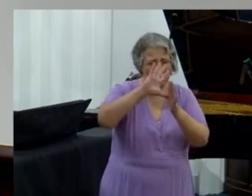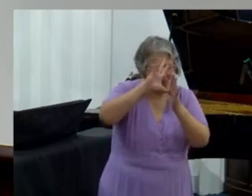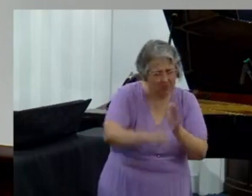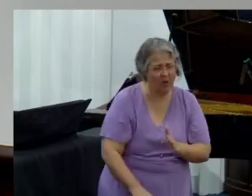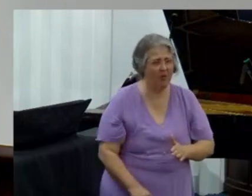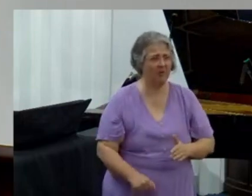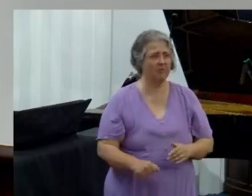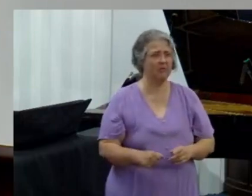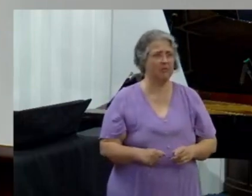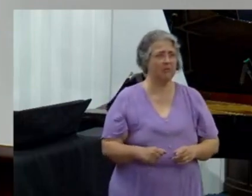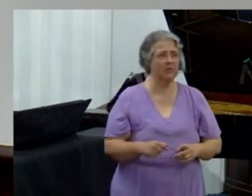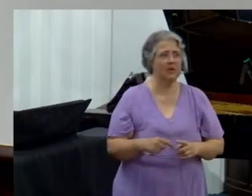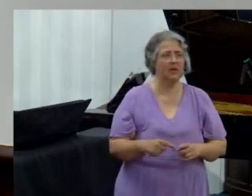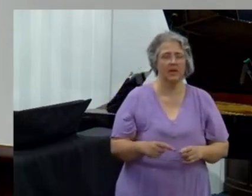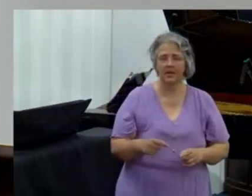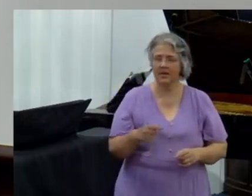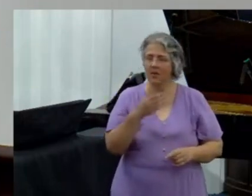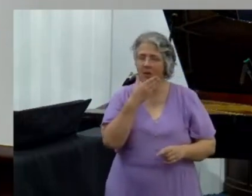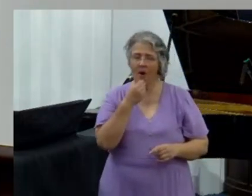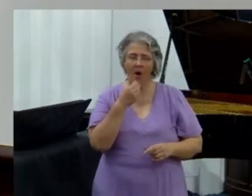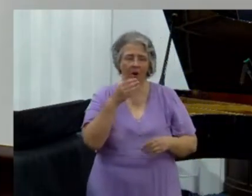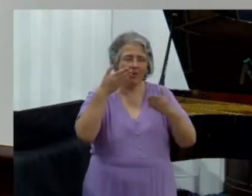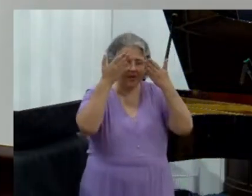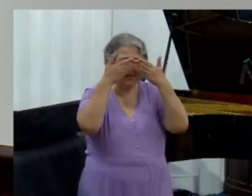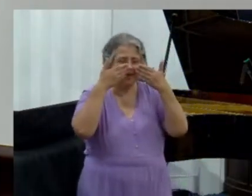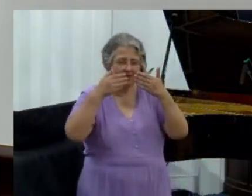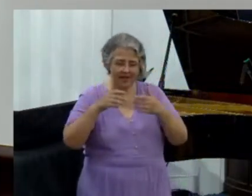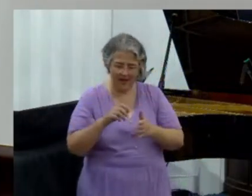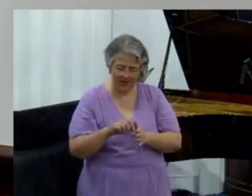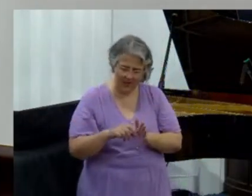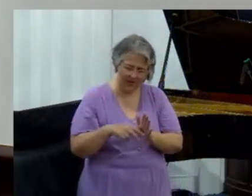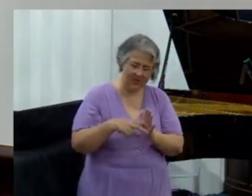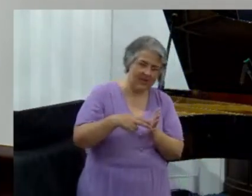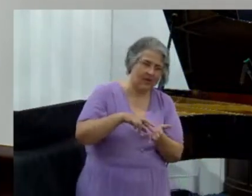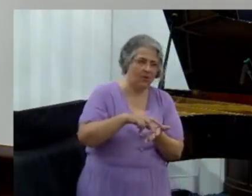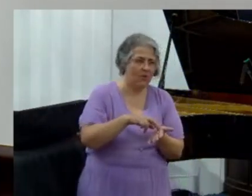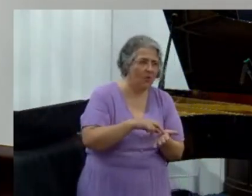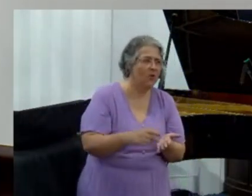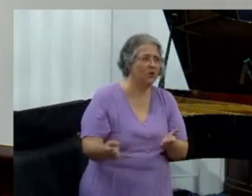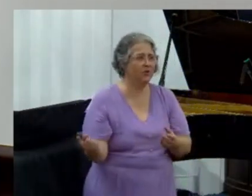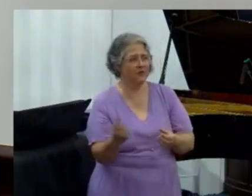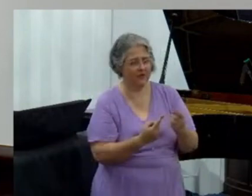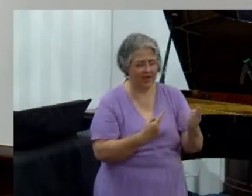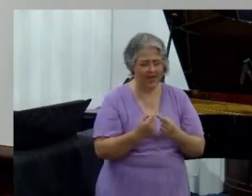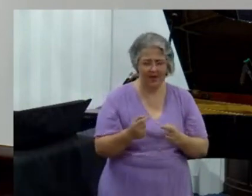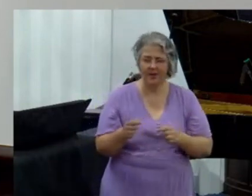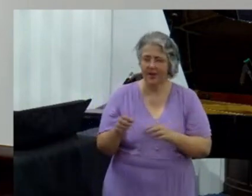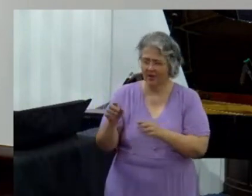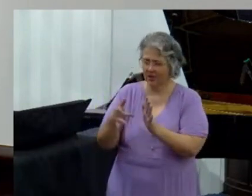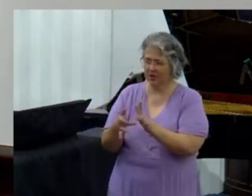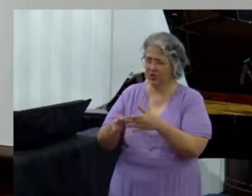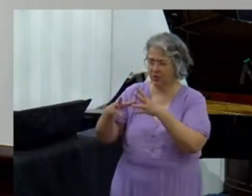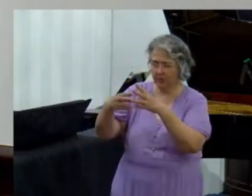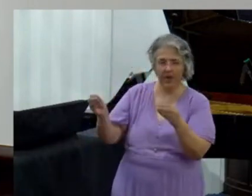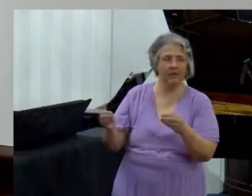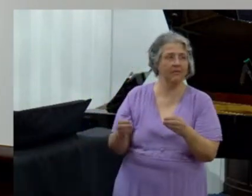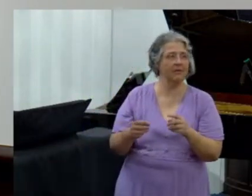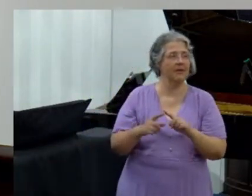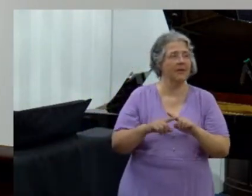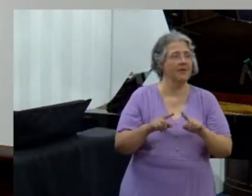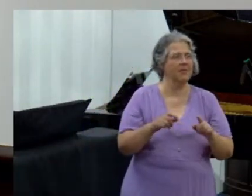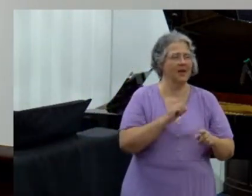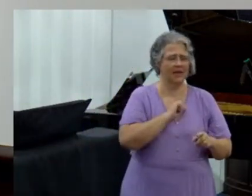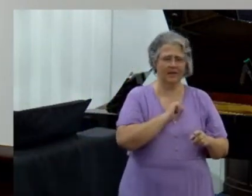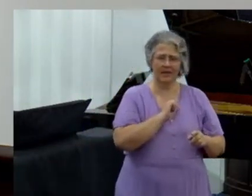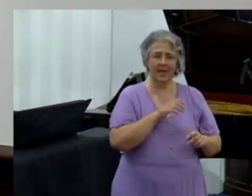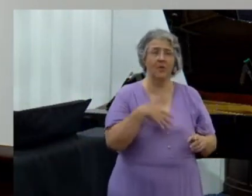e coxos se aproximaram de Jesus no templo e ele os curou. Mas quando os principais sacerdotes e os escribas viram as maravilhas